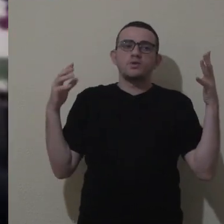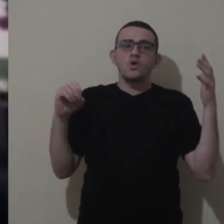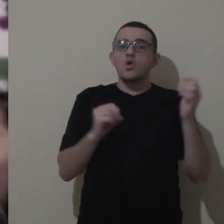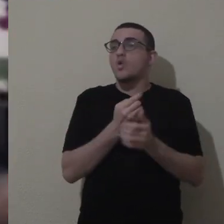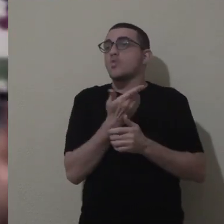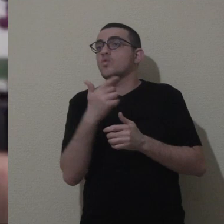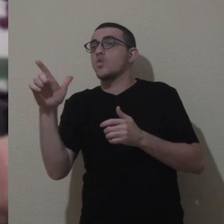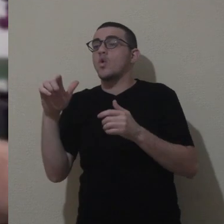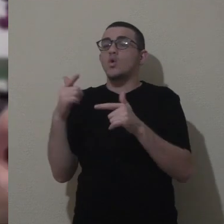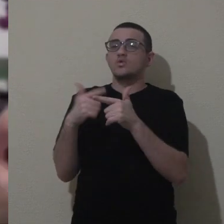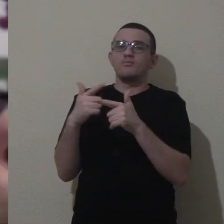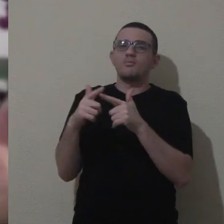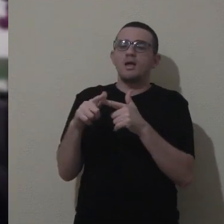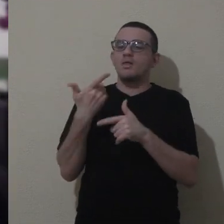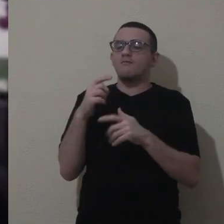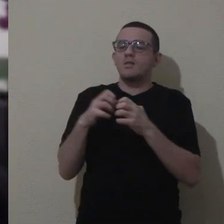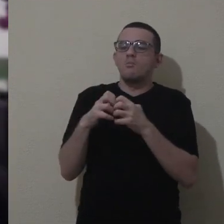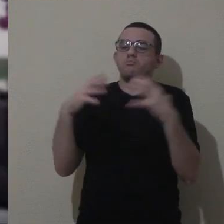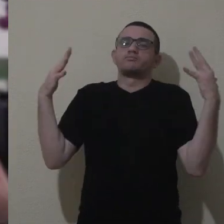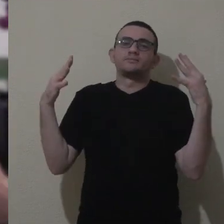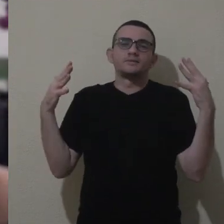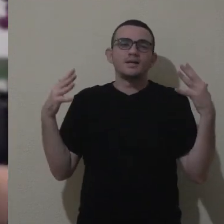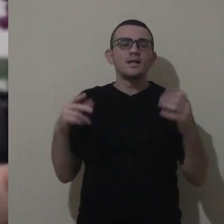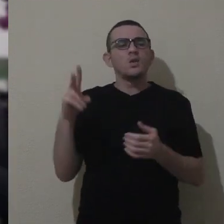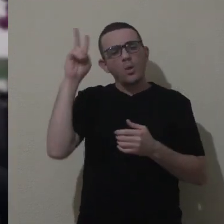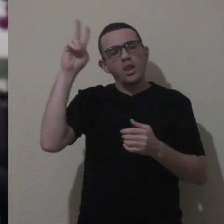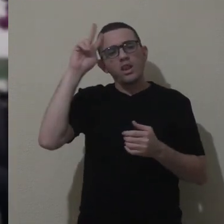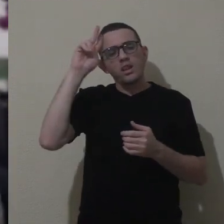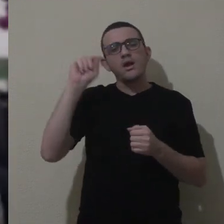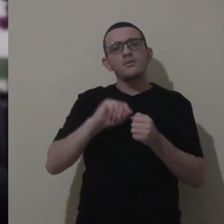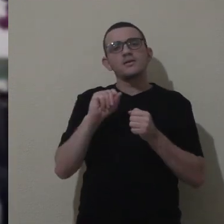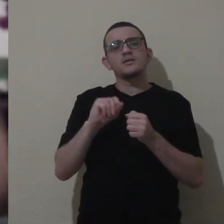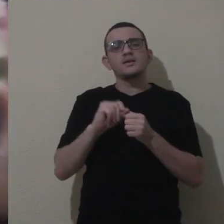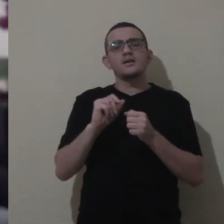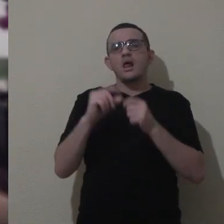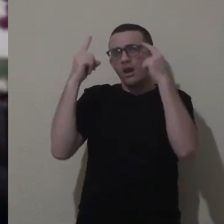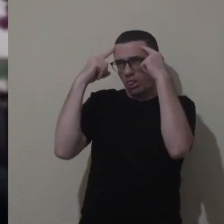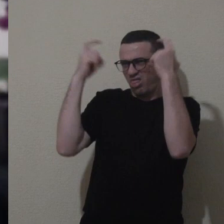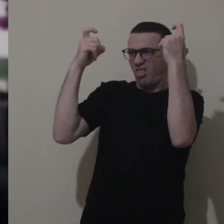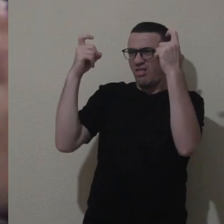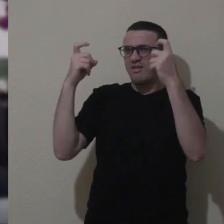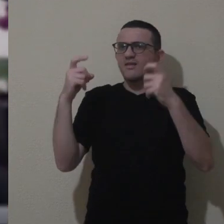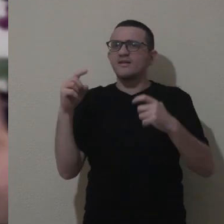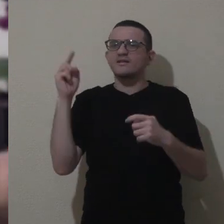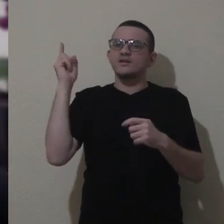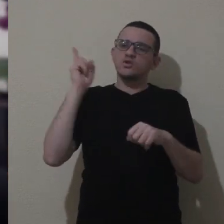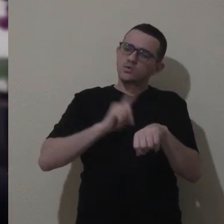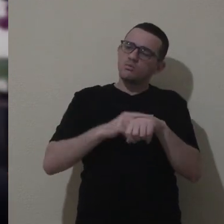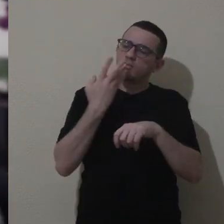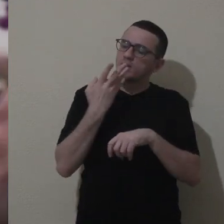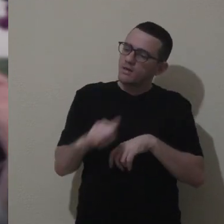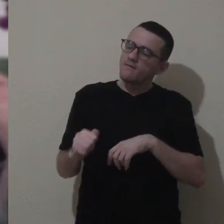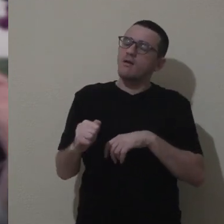tiver alguma outra alteração, não vai ter esse boom. Então, lembra que a gente falou daqueles efeitos adversos da infância?